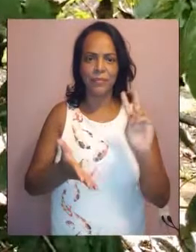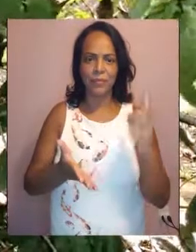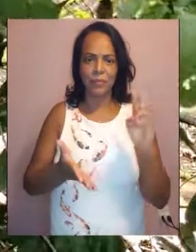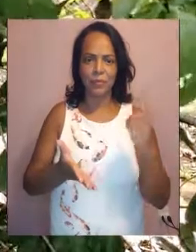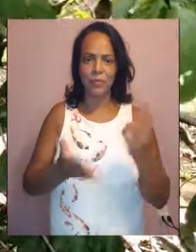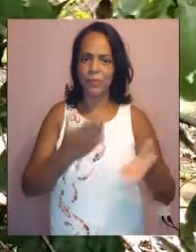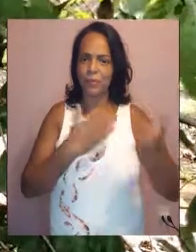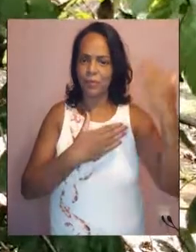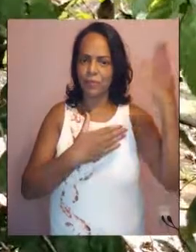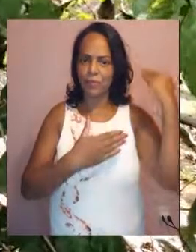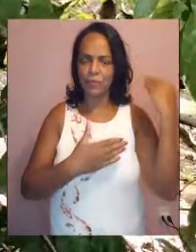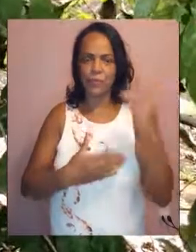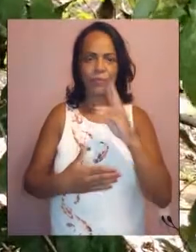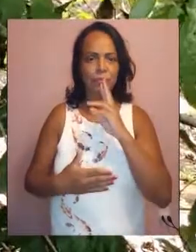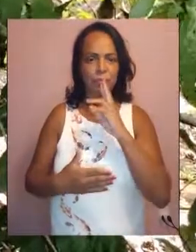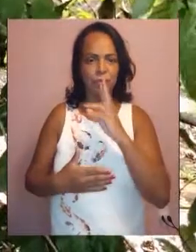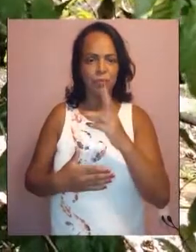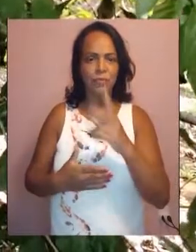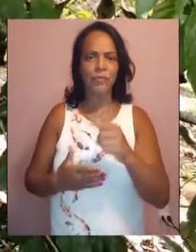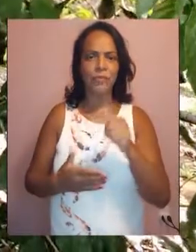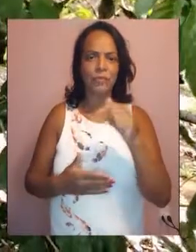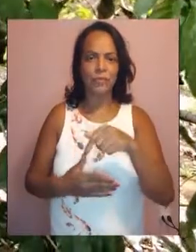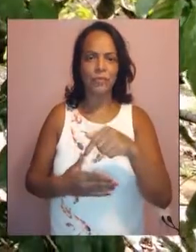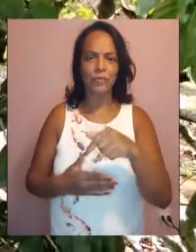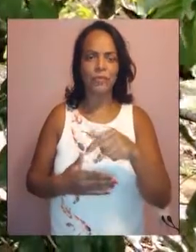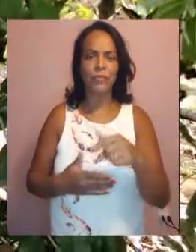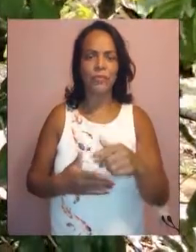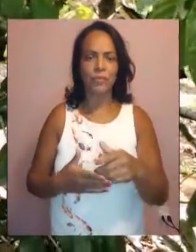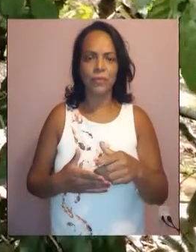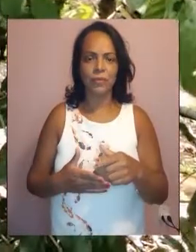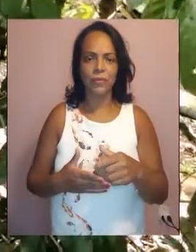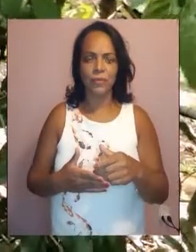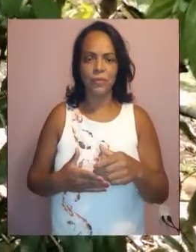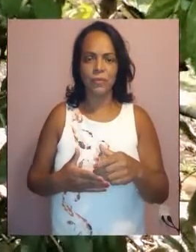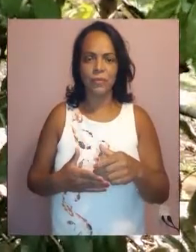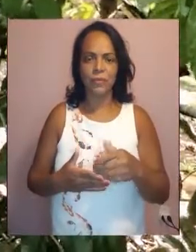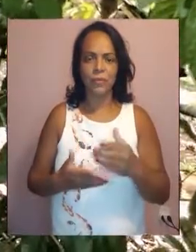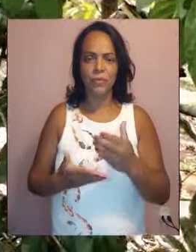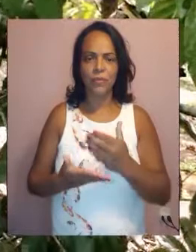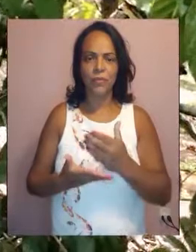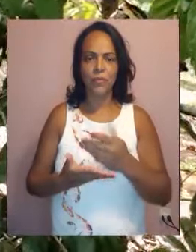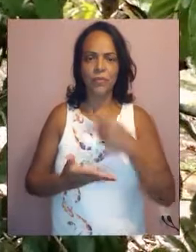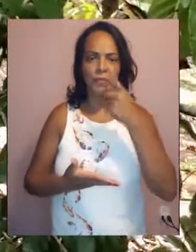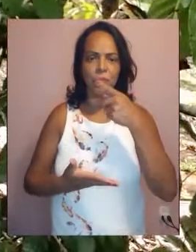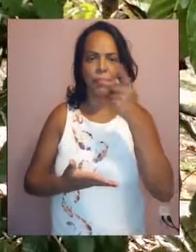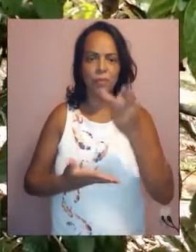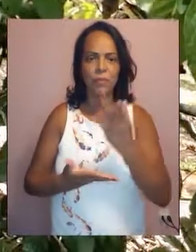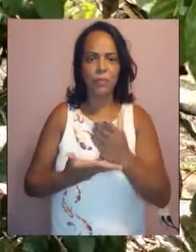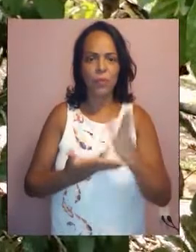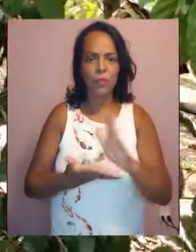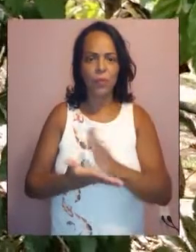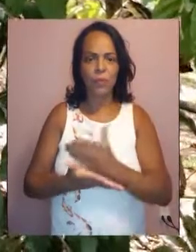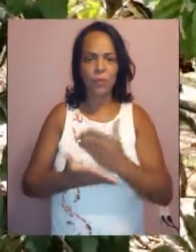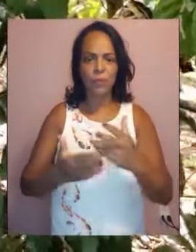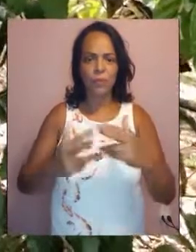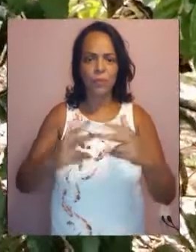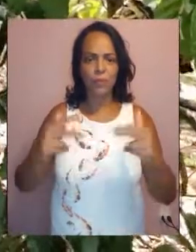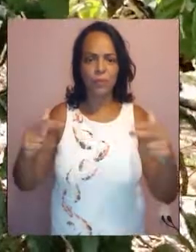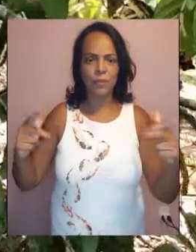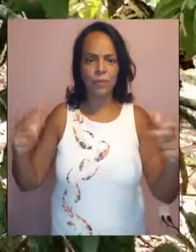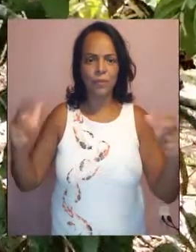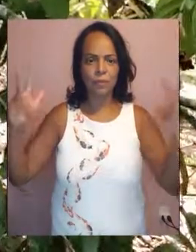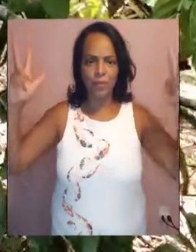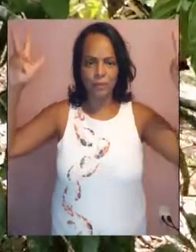já relatada, nós falamos alguns tópicos acerca do nascimento do Mestre,